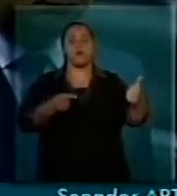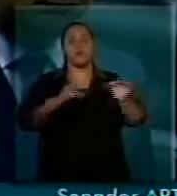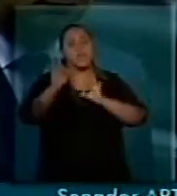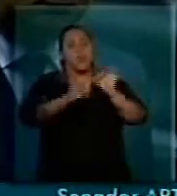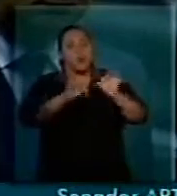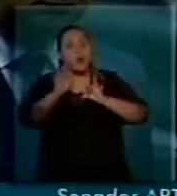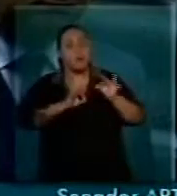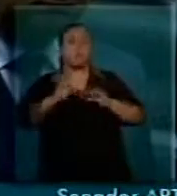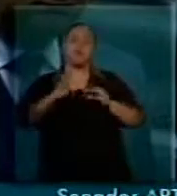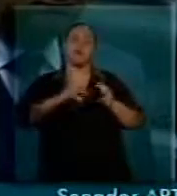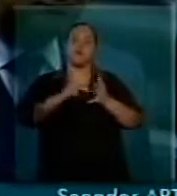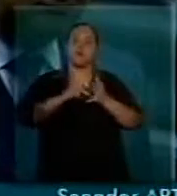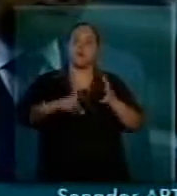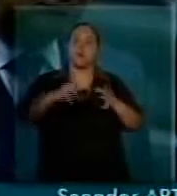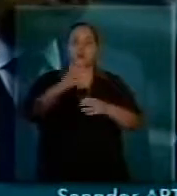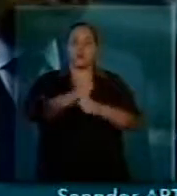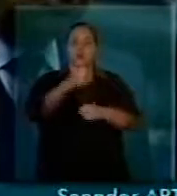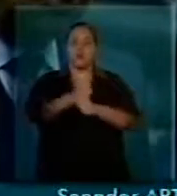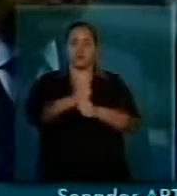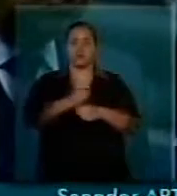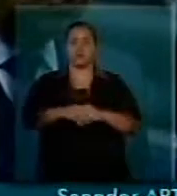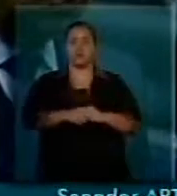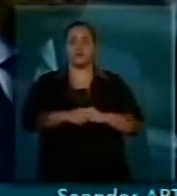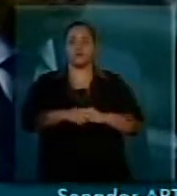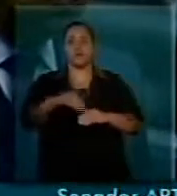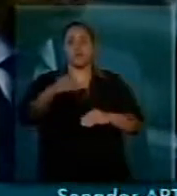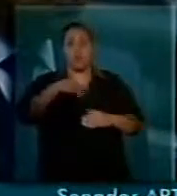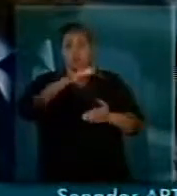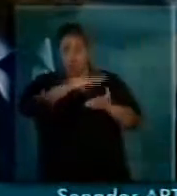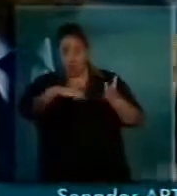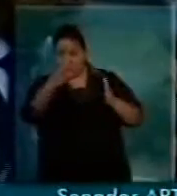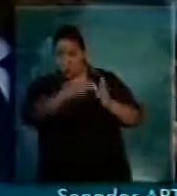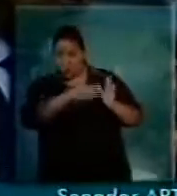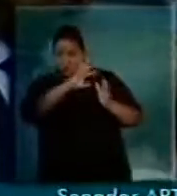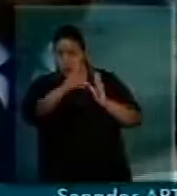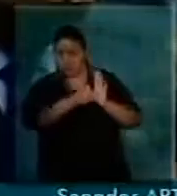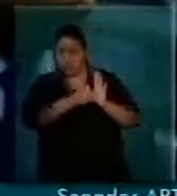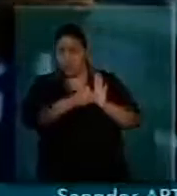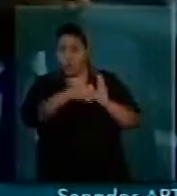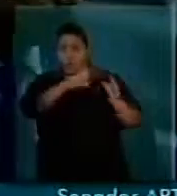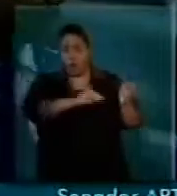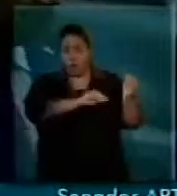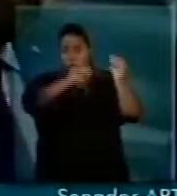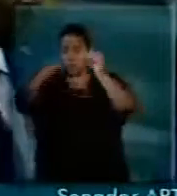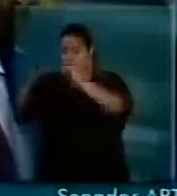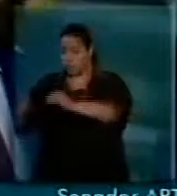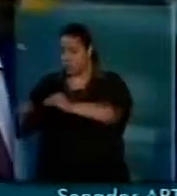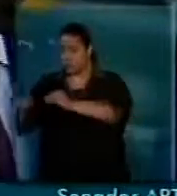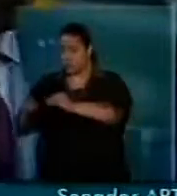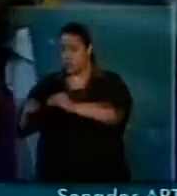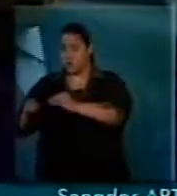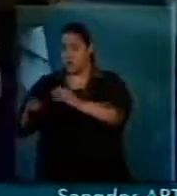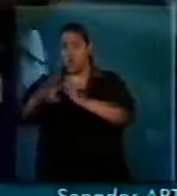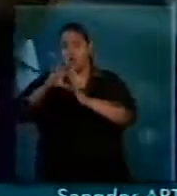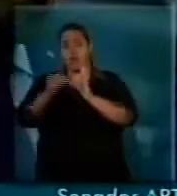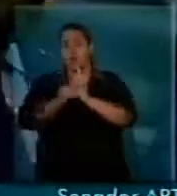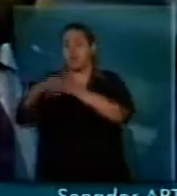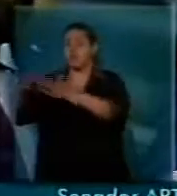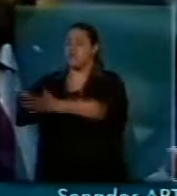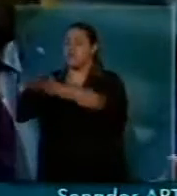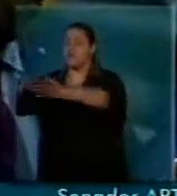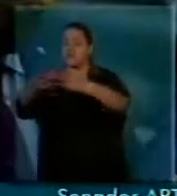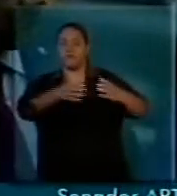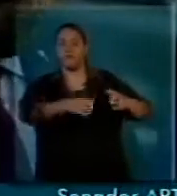peça orçamentária. Vossa Excelência aqui disse, eu anulo as emendas e as transfiro para as emendas de bancada